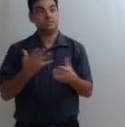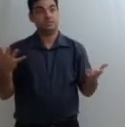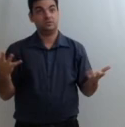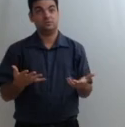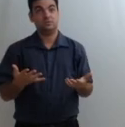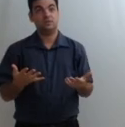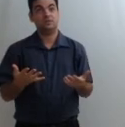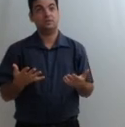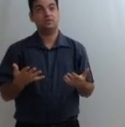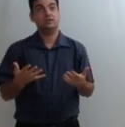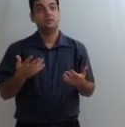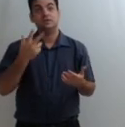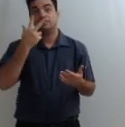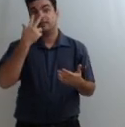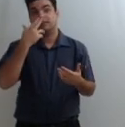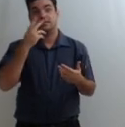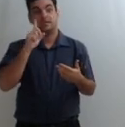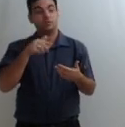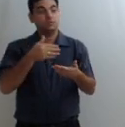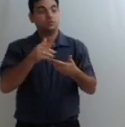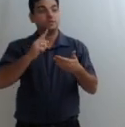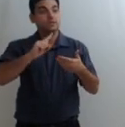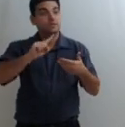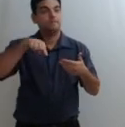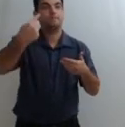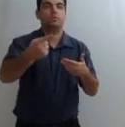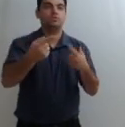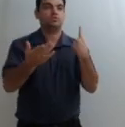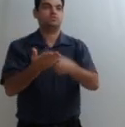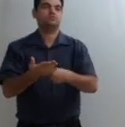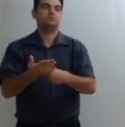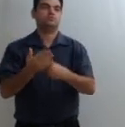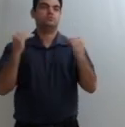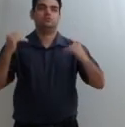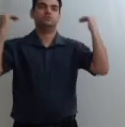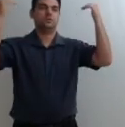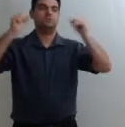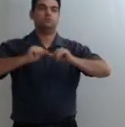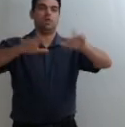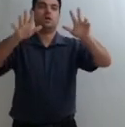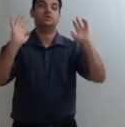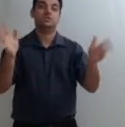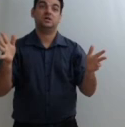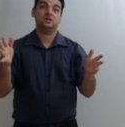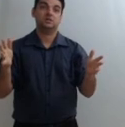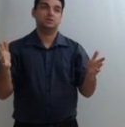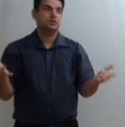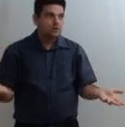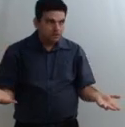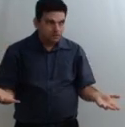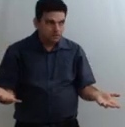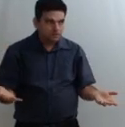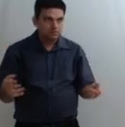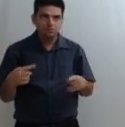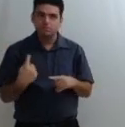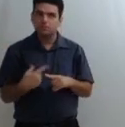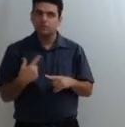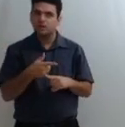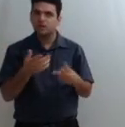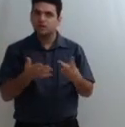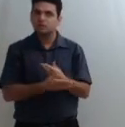iniciou depois da publicação do acordo. Então, a meu ver, não havia justificativa para